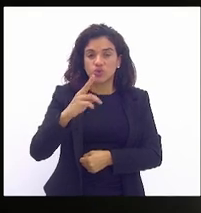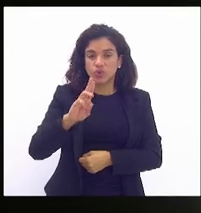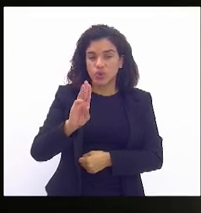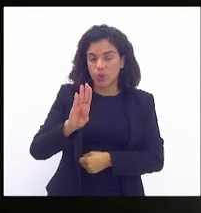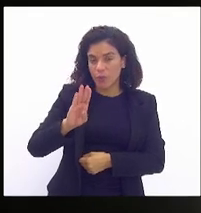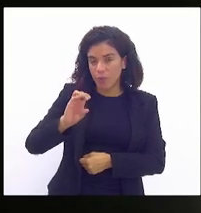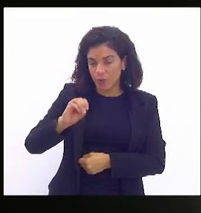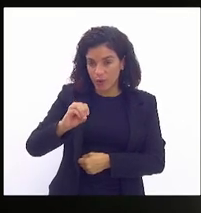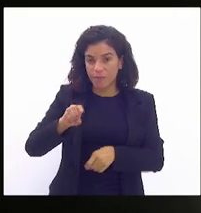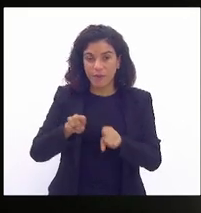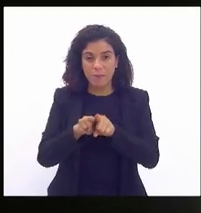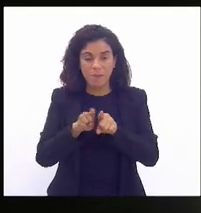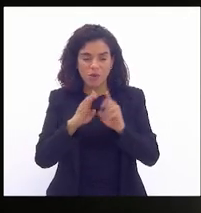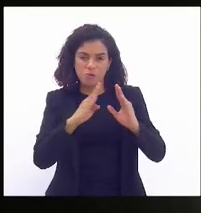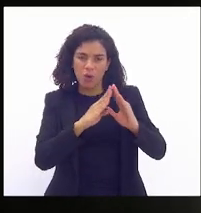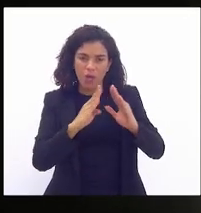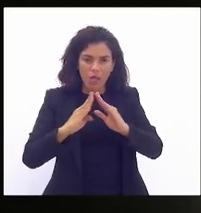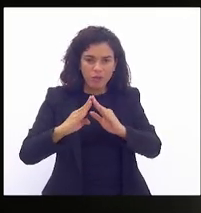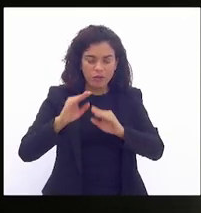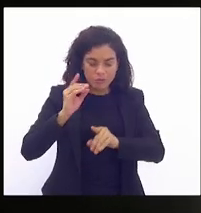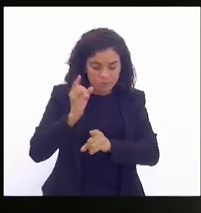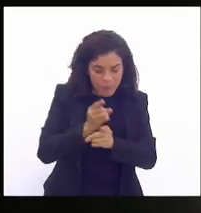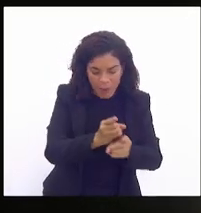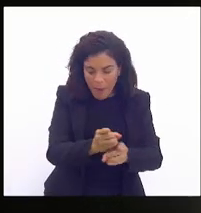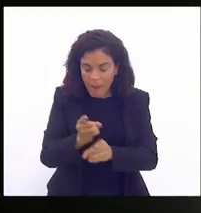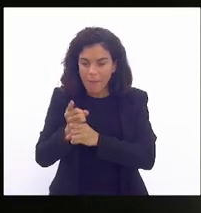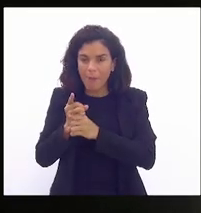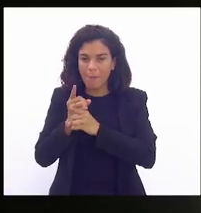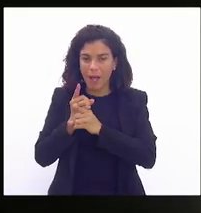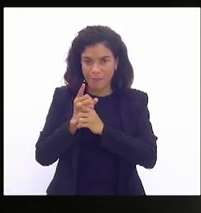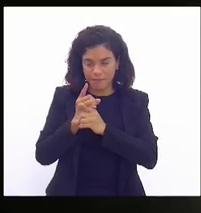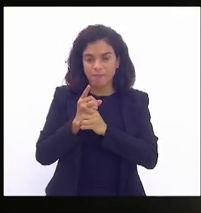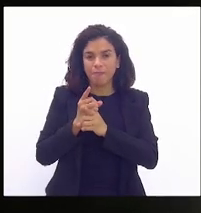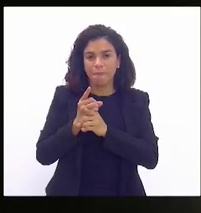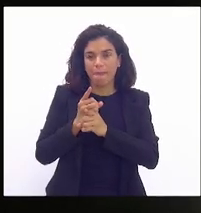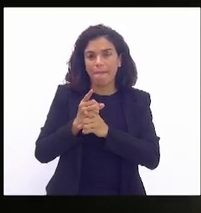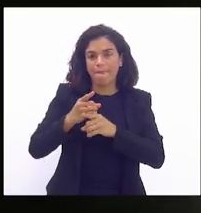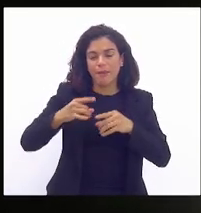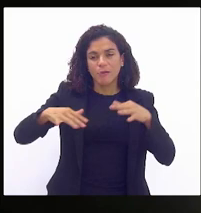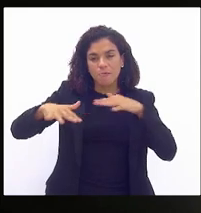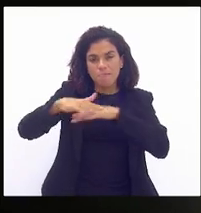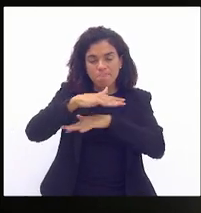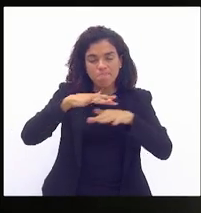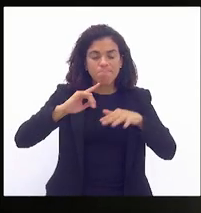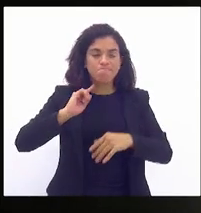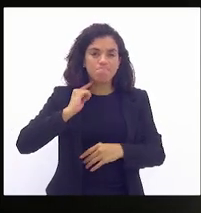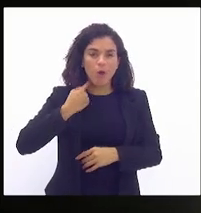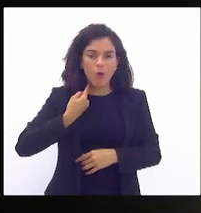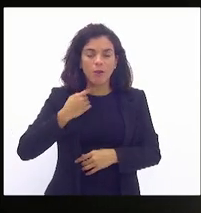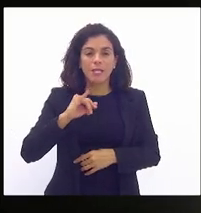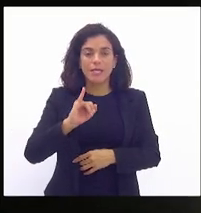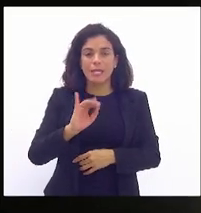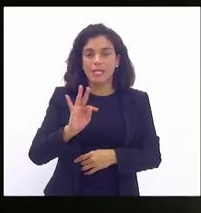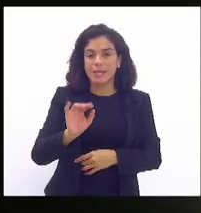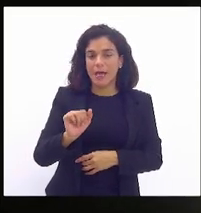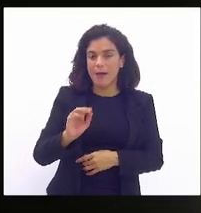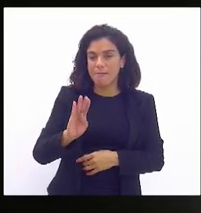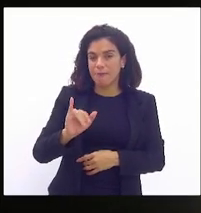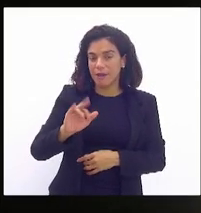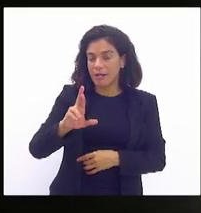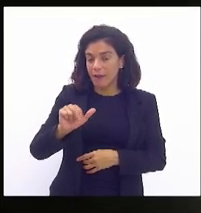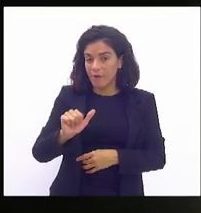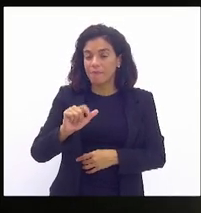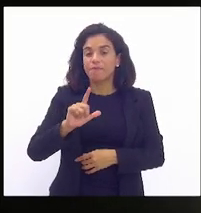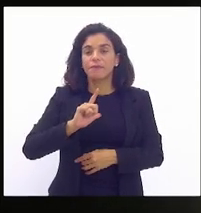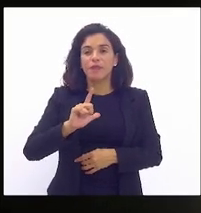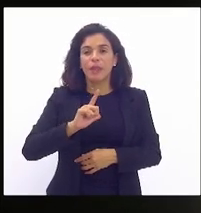Borozeski e colaboradores verificaram a exposição passiva desses poluentes na população lá em Itabira, que tem